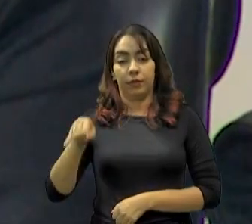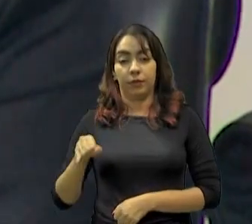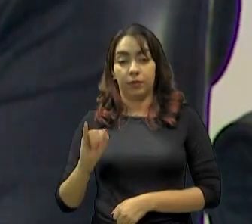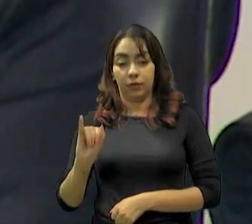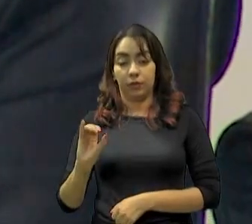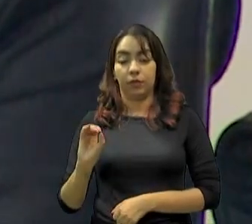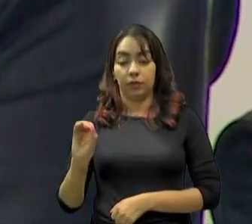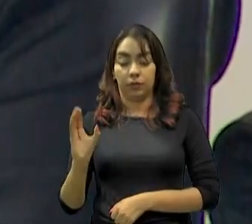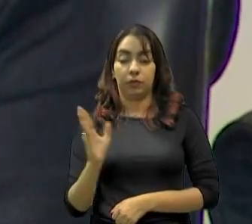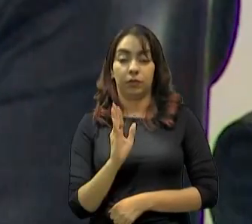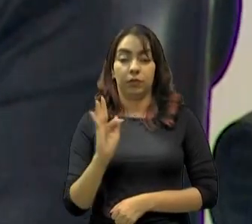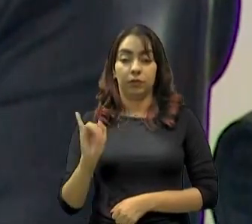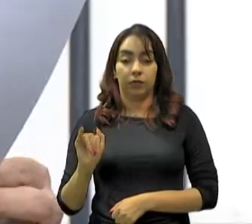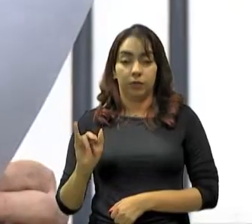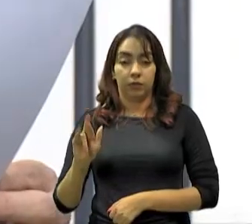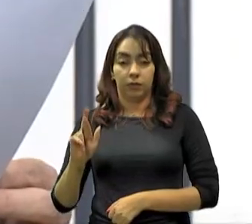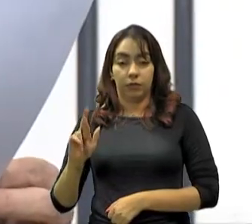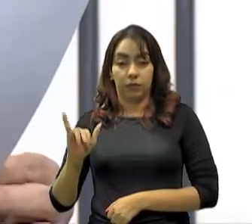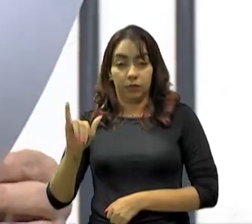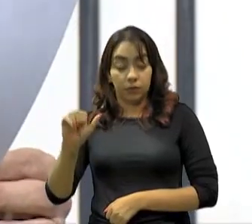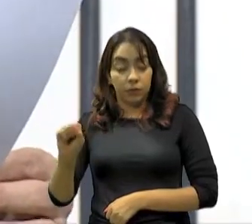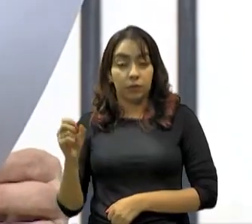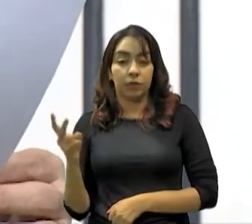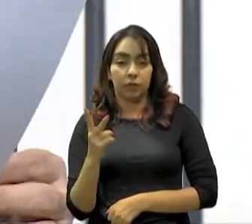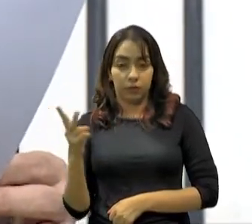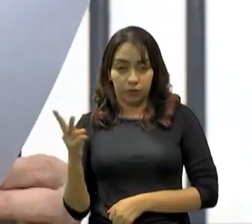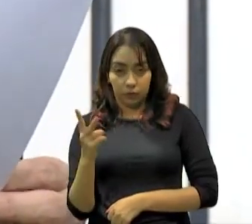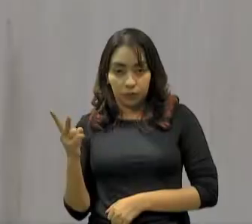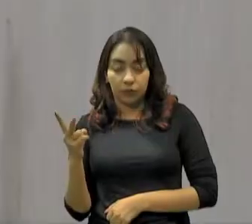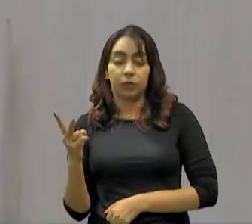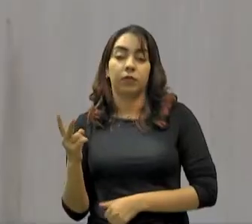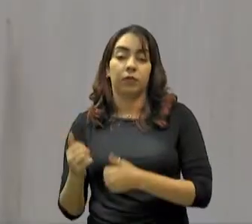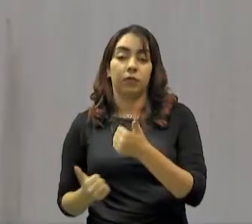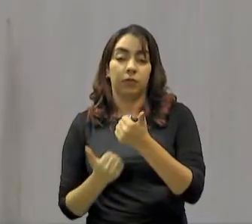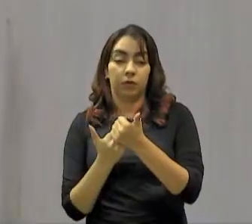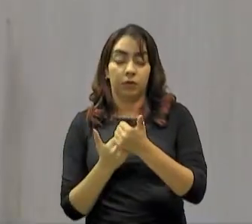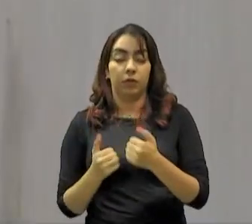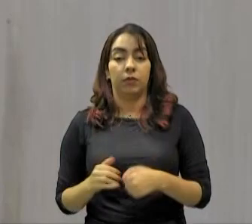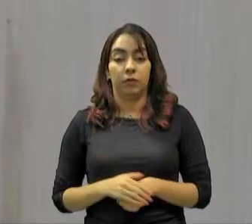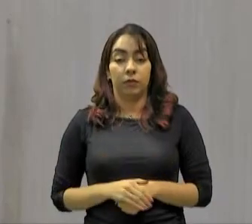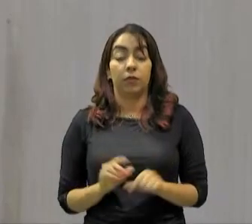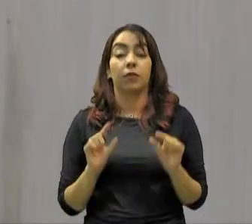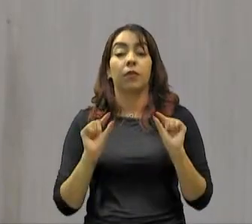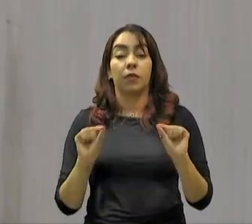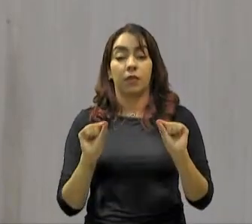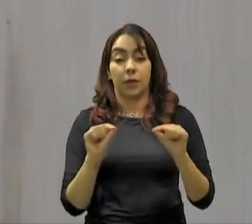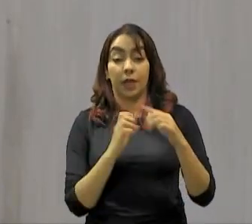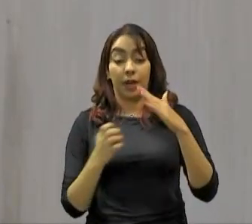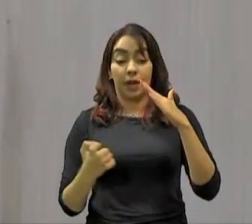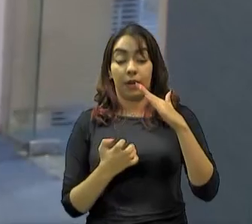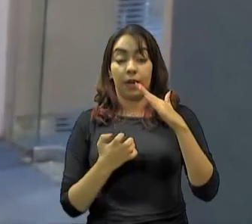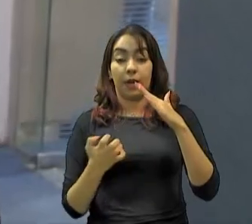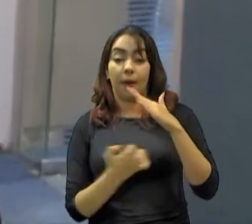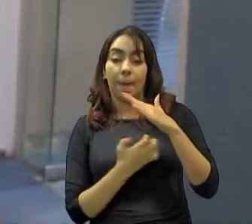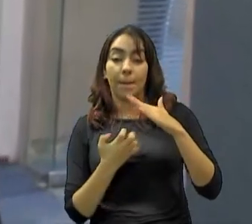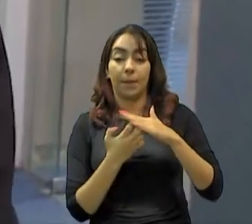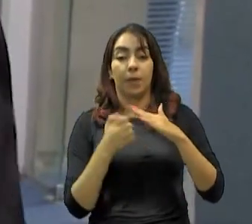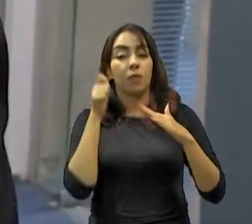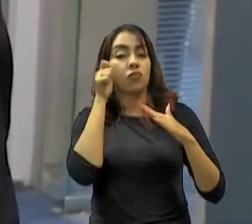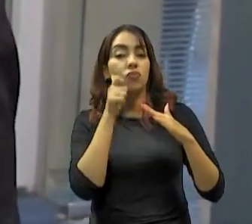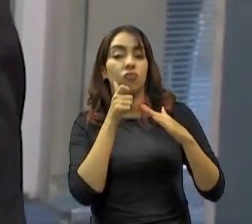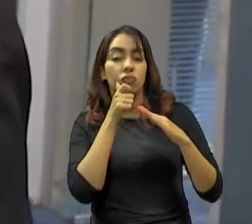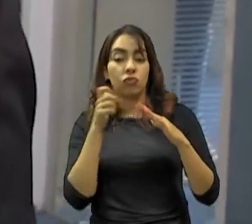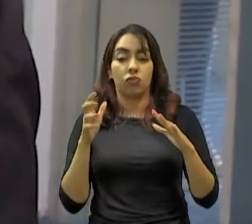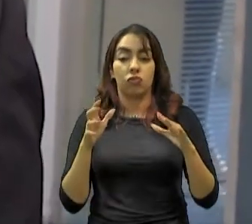os deputados Romeu Aldighieri e de Assis Diniz, cria o Hub de Empreendedorismo e Inovação Feminino. O deputado de